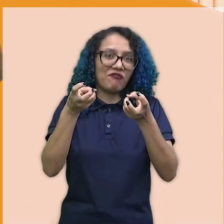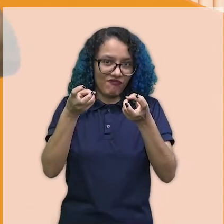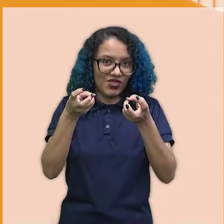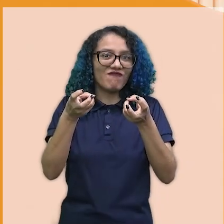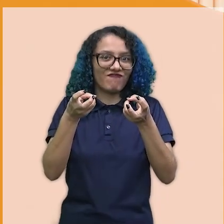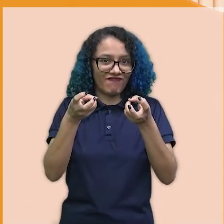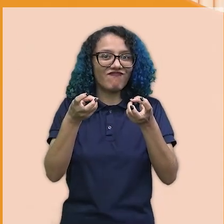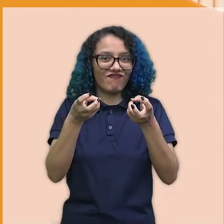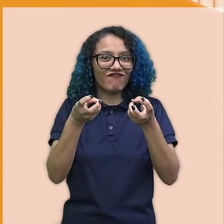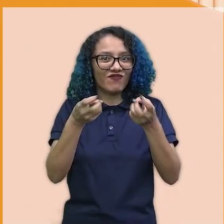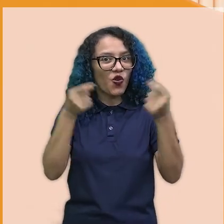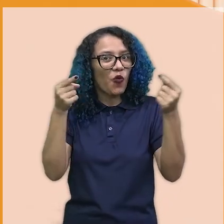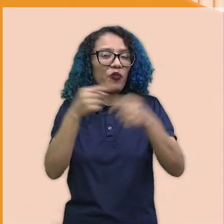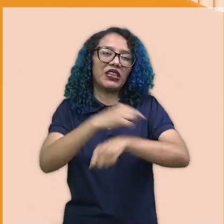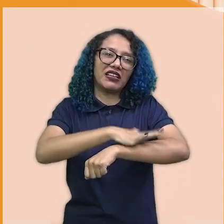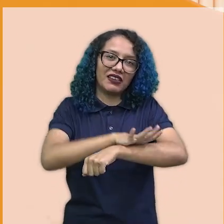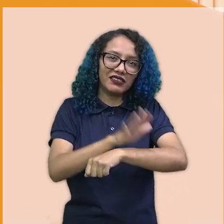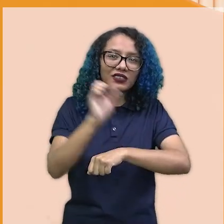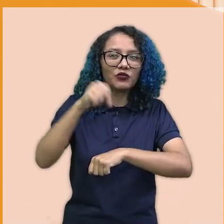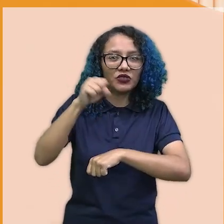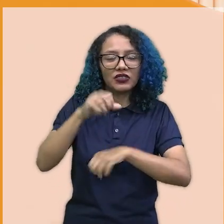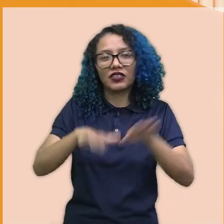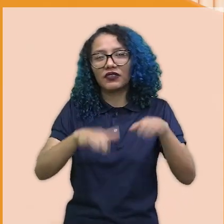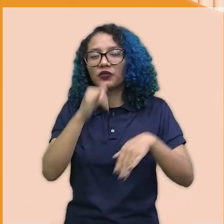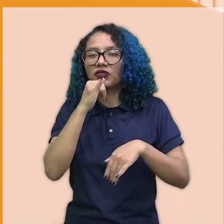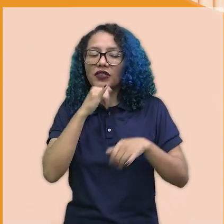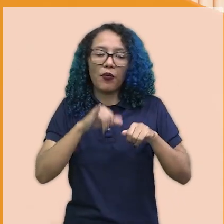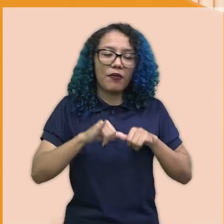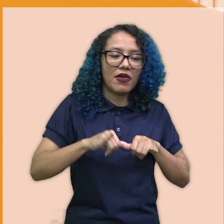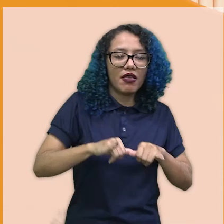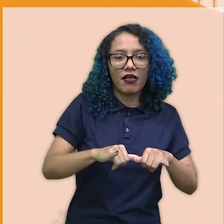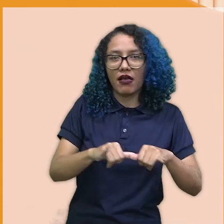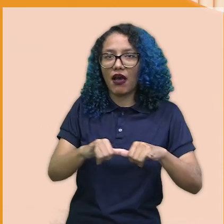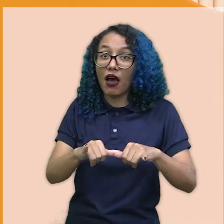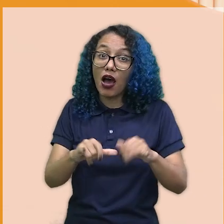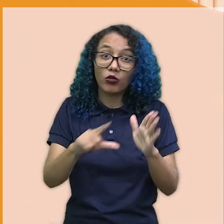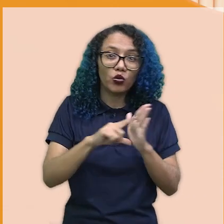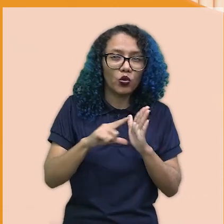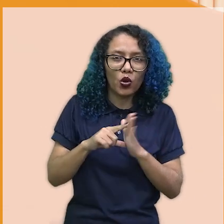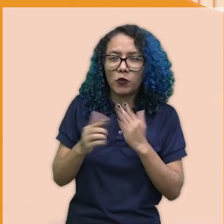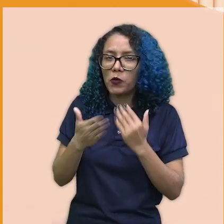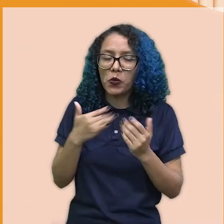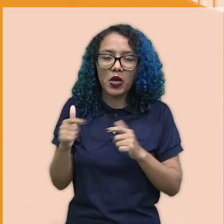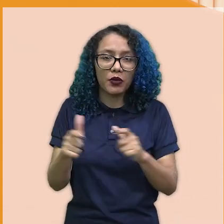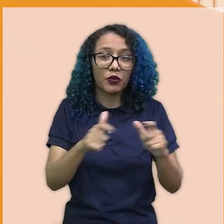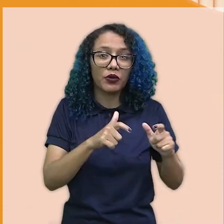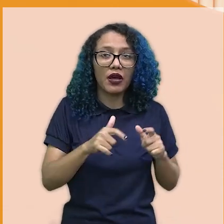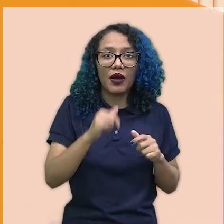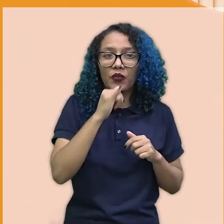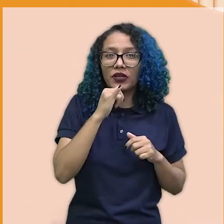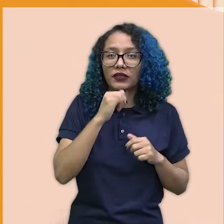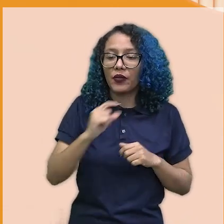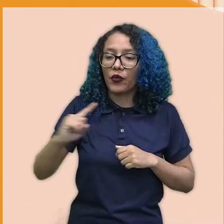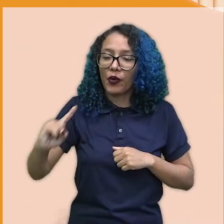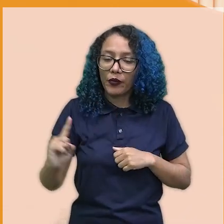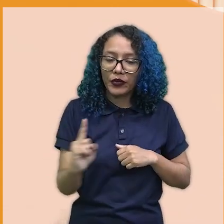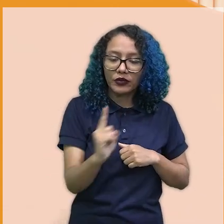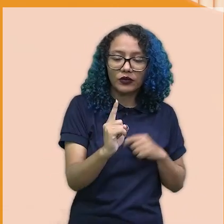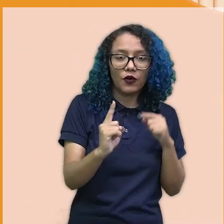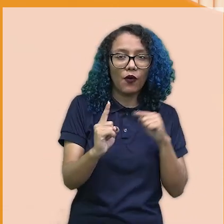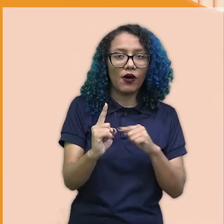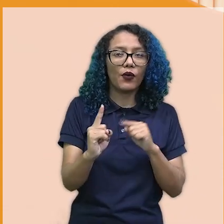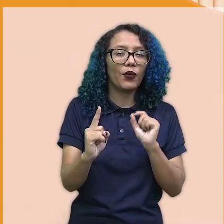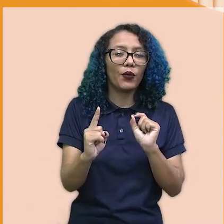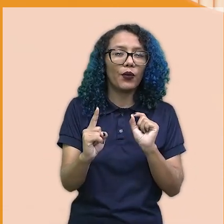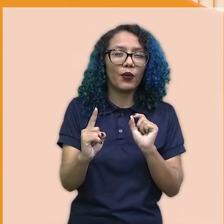racismo, ele vem, né? Às vezes você está ali no mercado, no comércio, em algum lugar, e aparece lá uma pessoa,